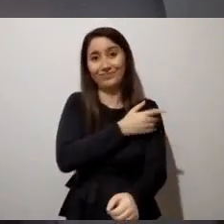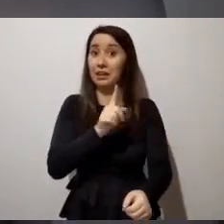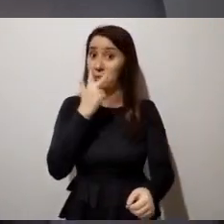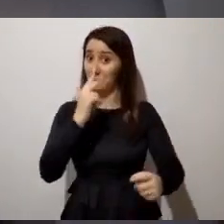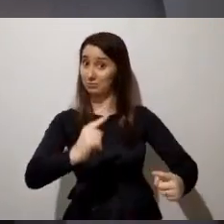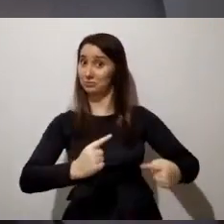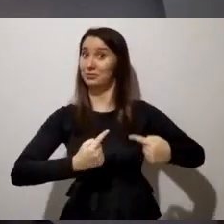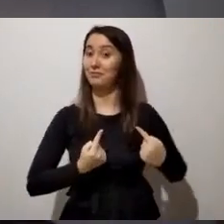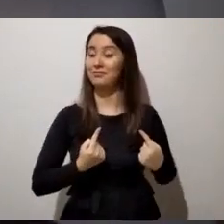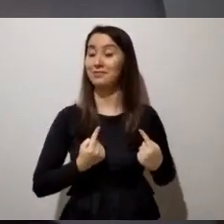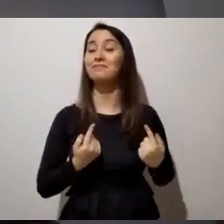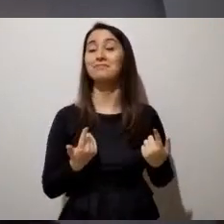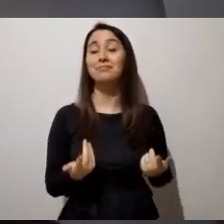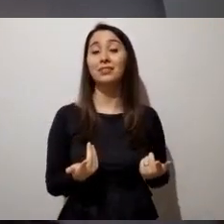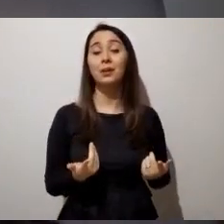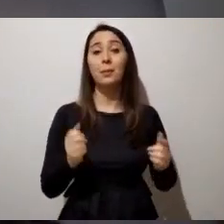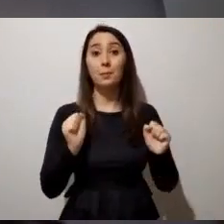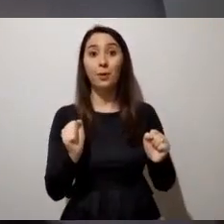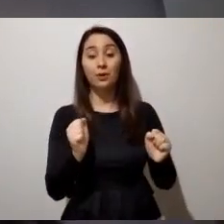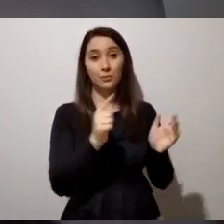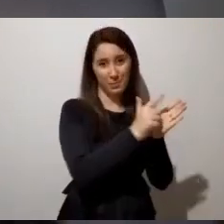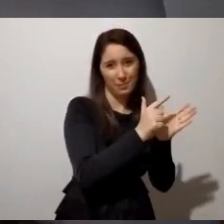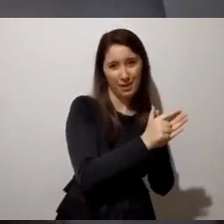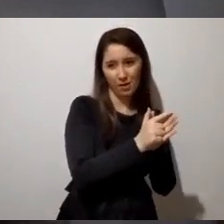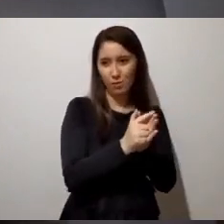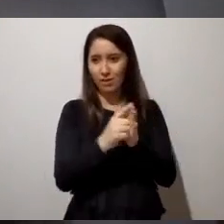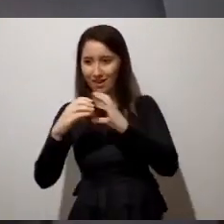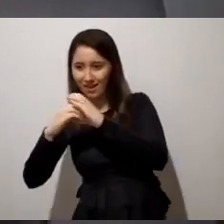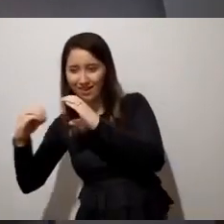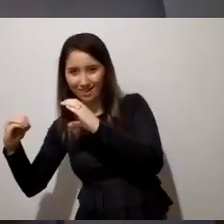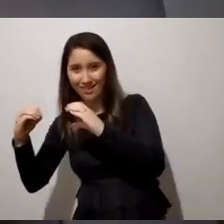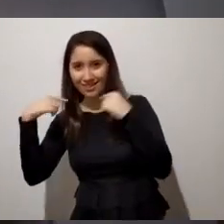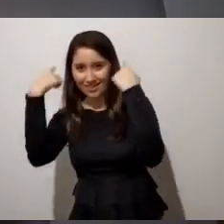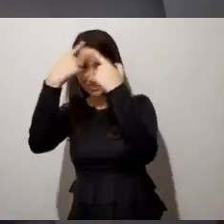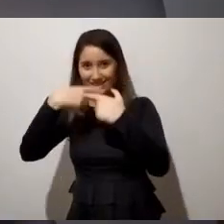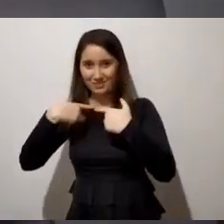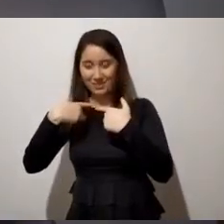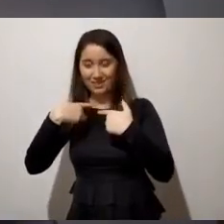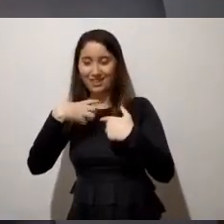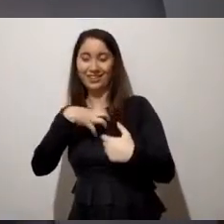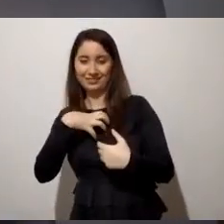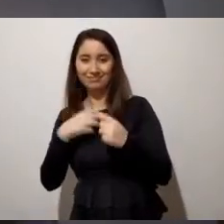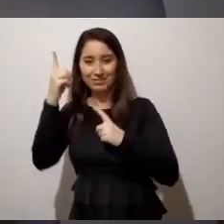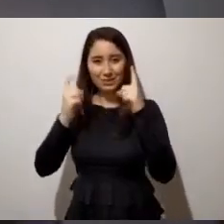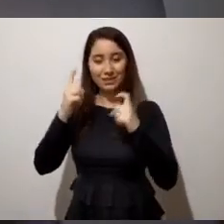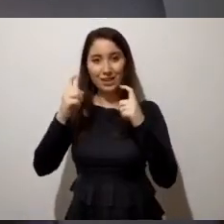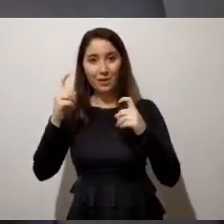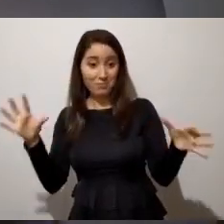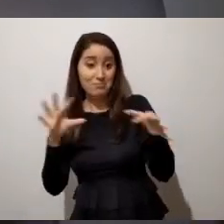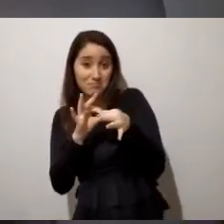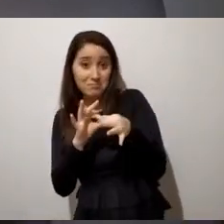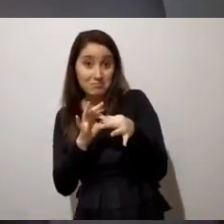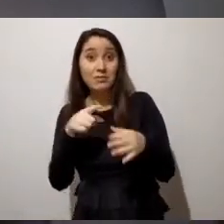você consiga associar com esses nomes da primeira lista, e isso já vai te ensinar novas emoções que talvez você sinta no